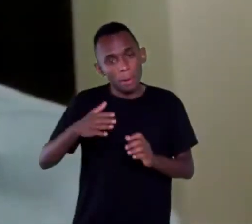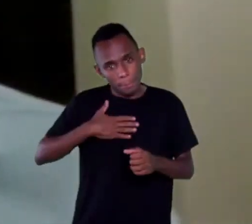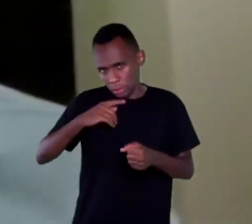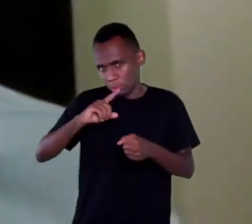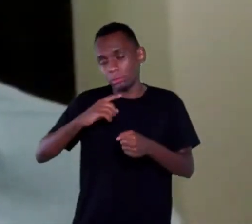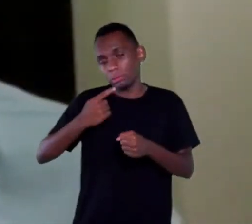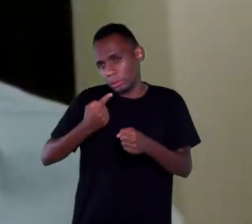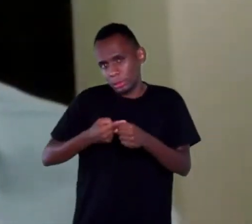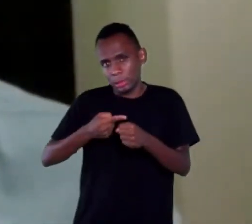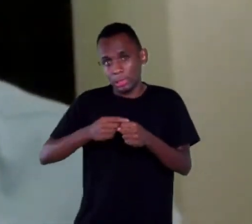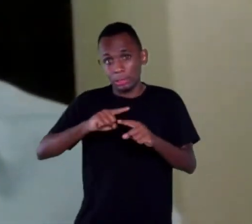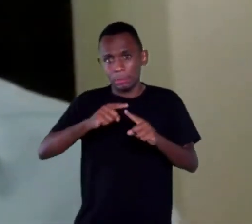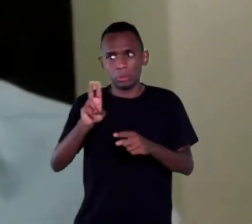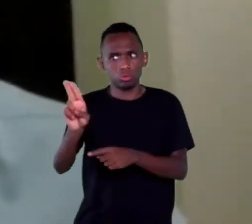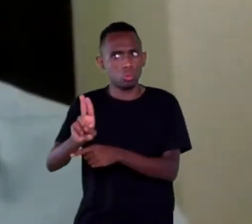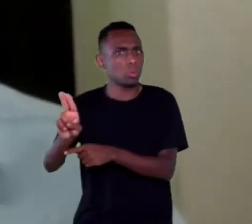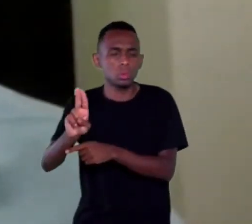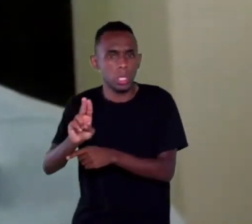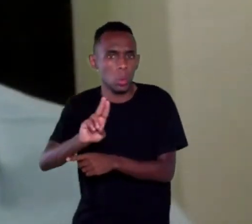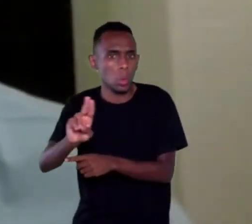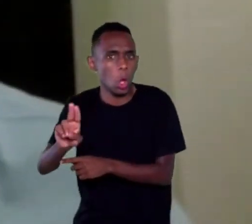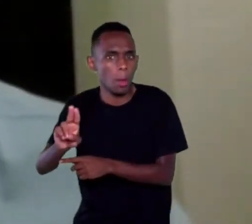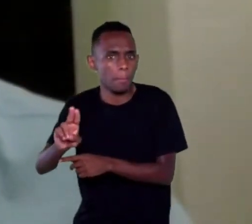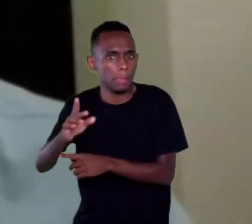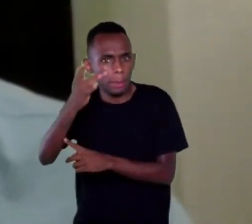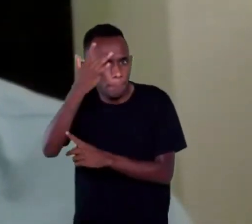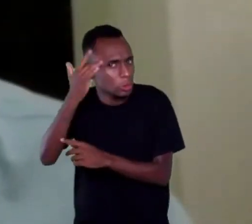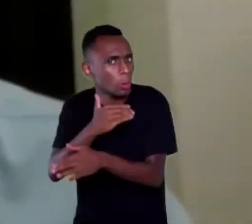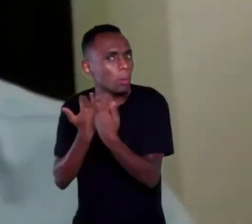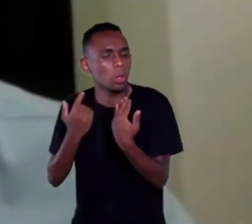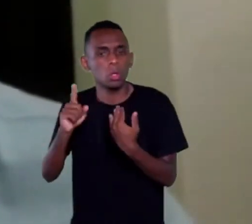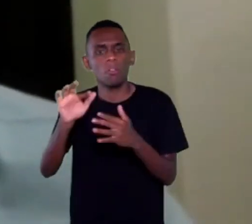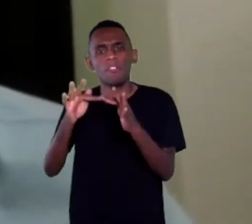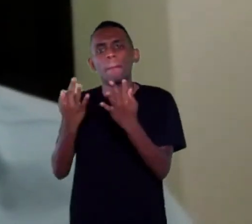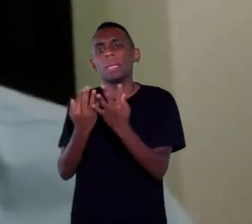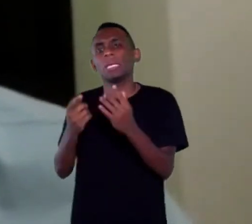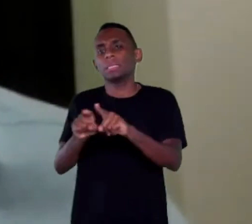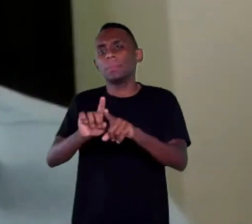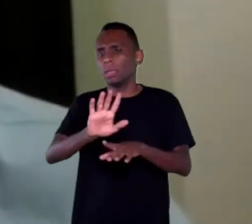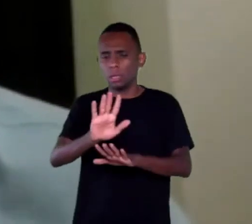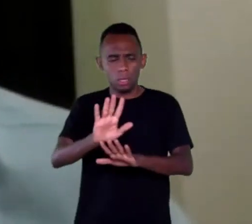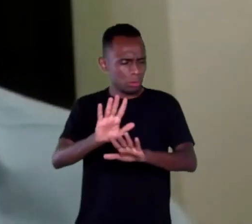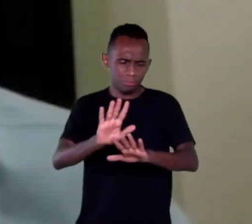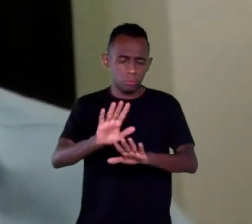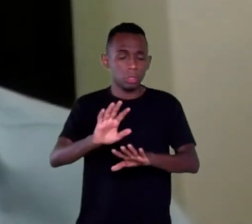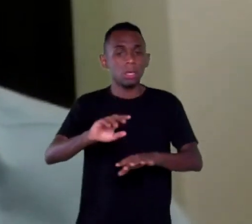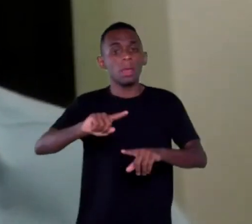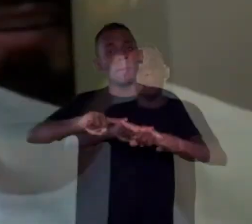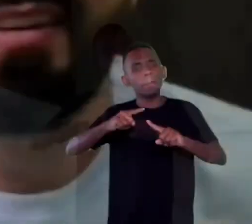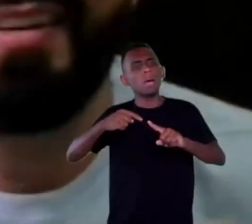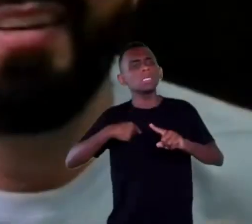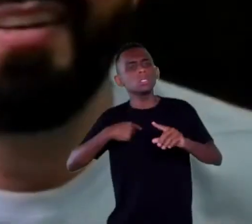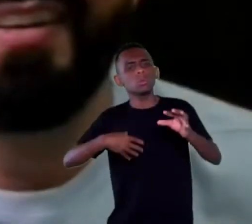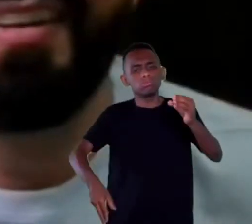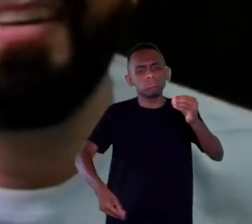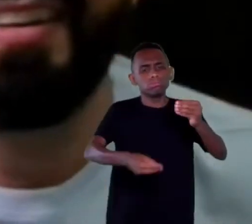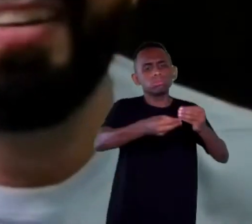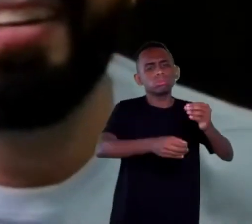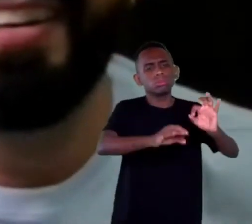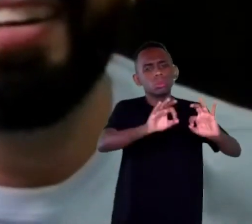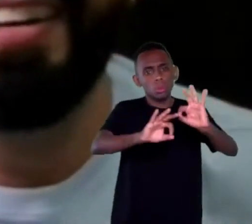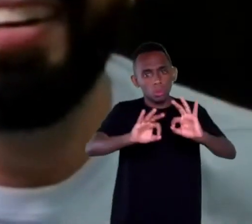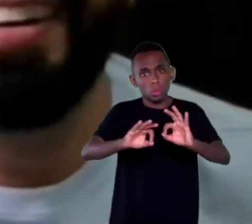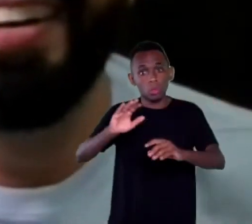nome daquelas pessoas que já faleceram ou da família, e também eu dei uma apimentada na história. Eu fui direto